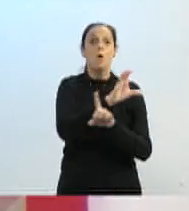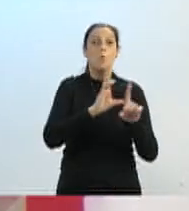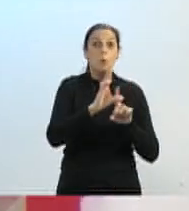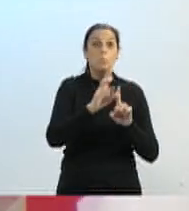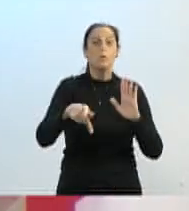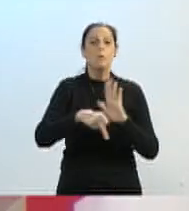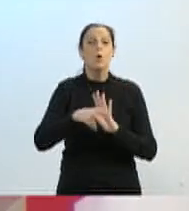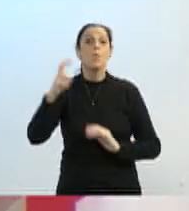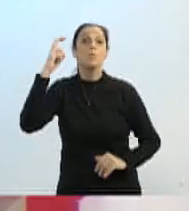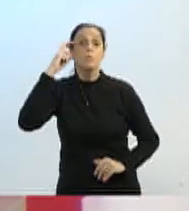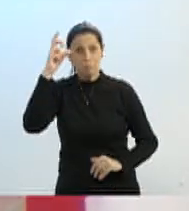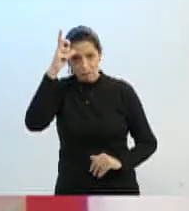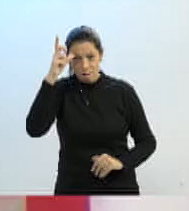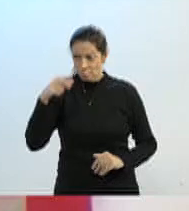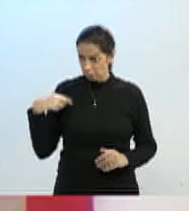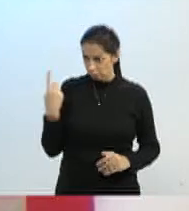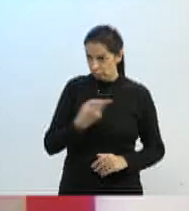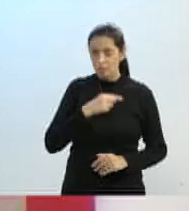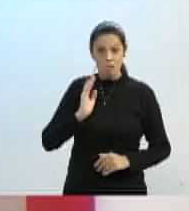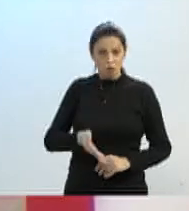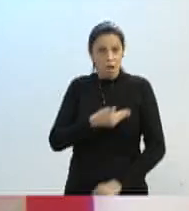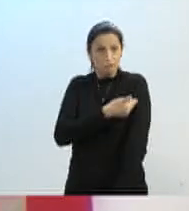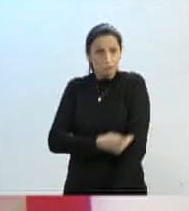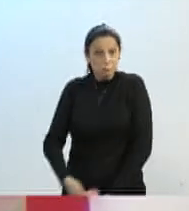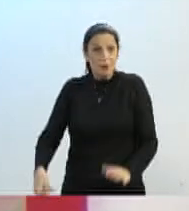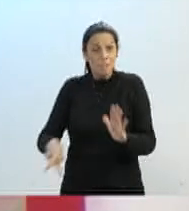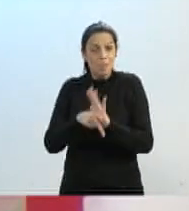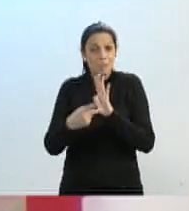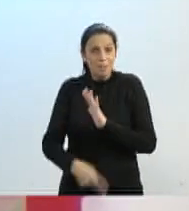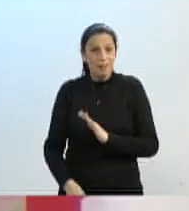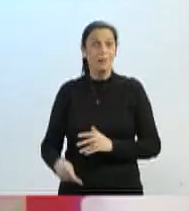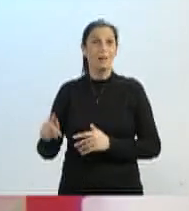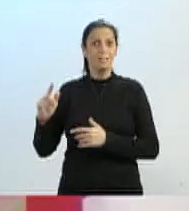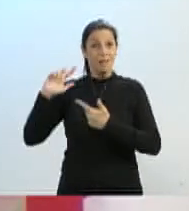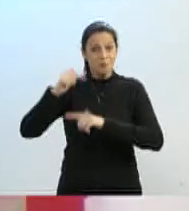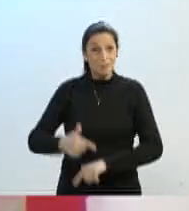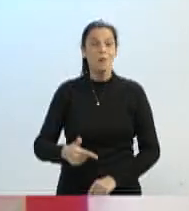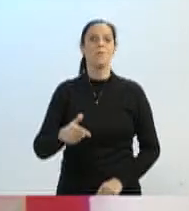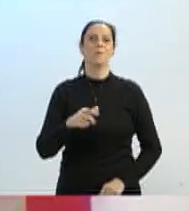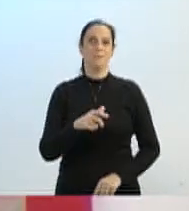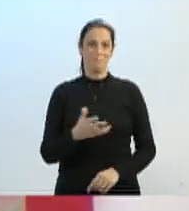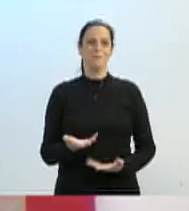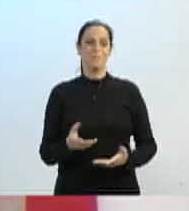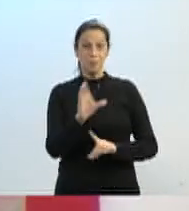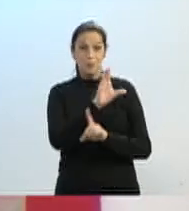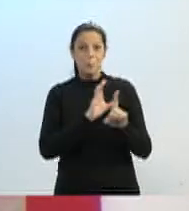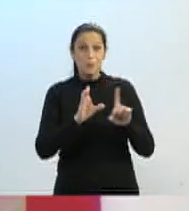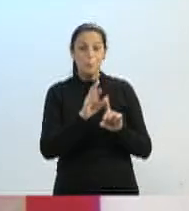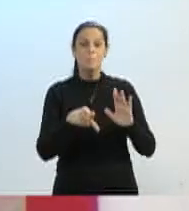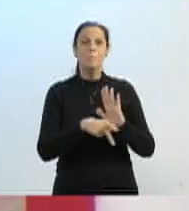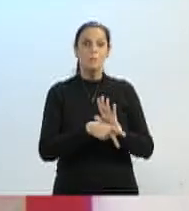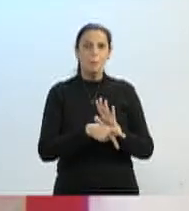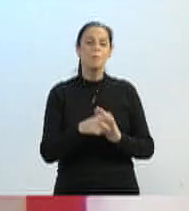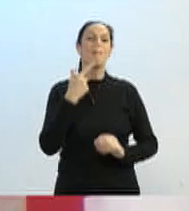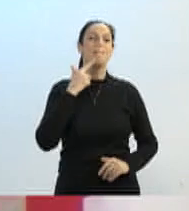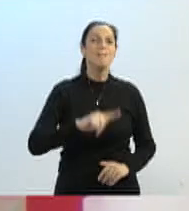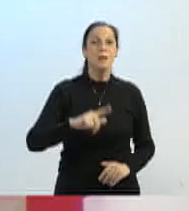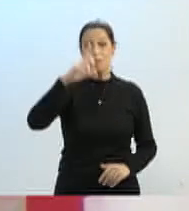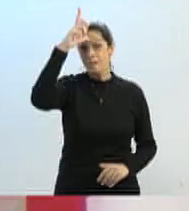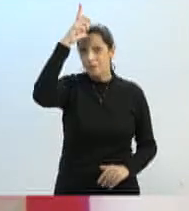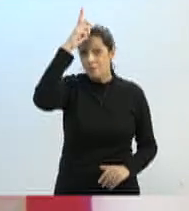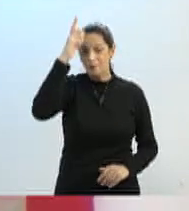aqui. Nós temos culto na cultura alemã. Também temos culto na